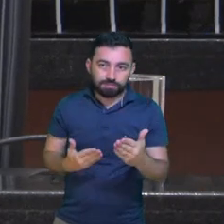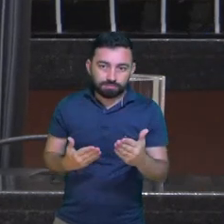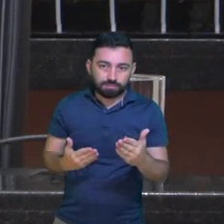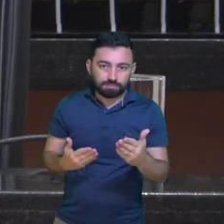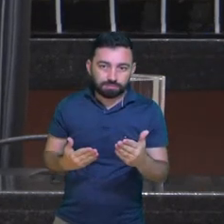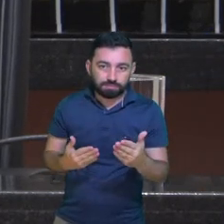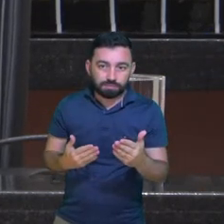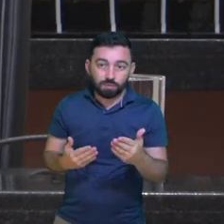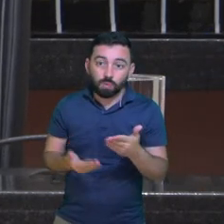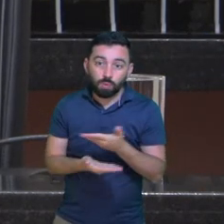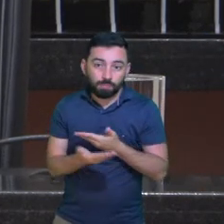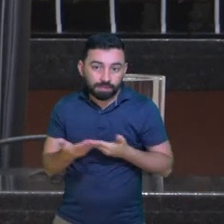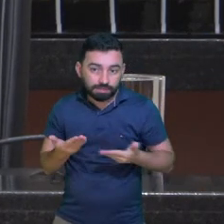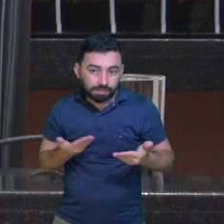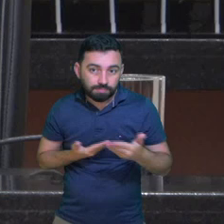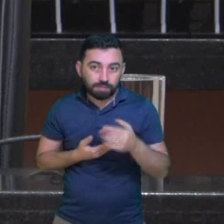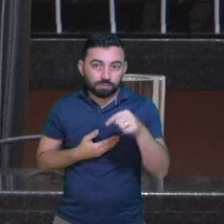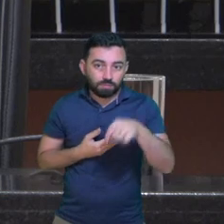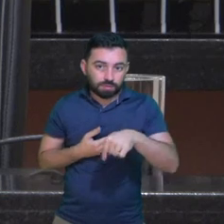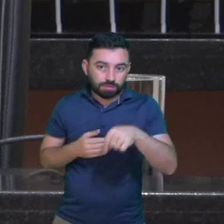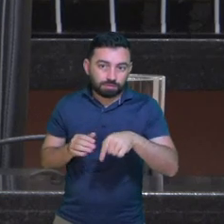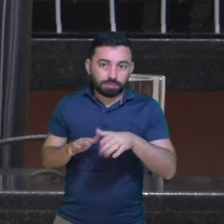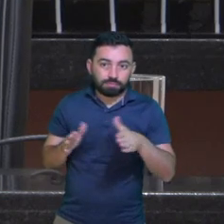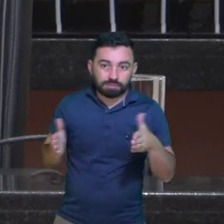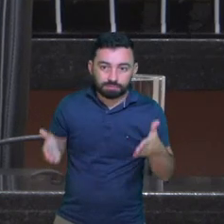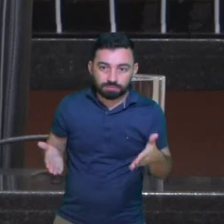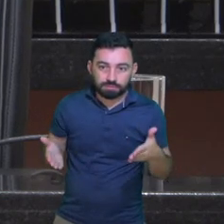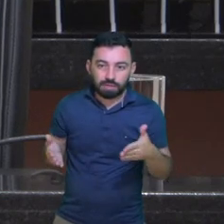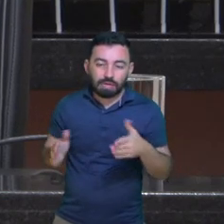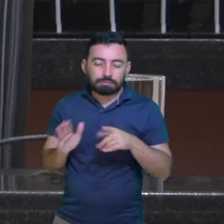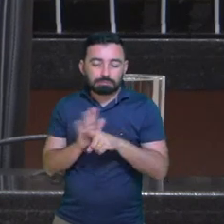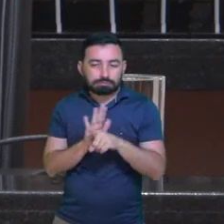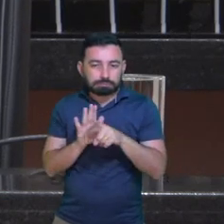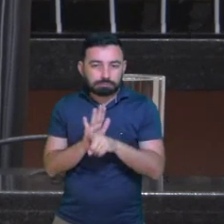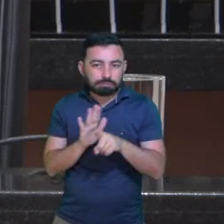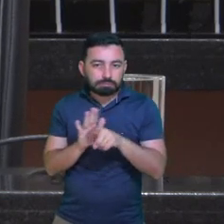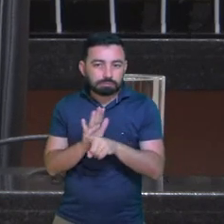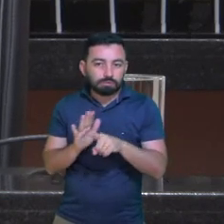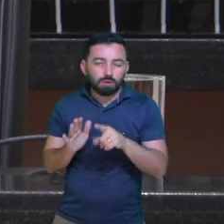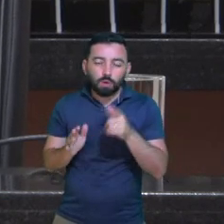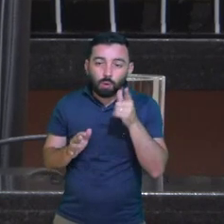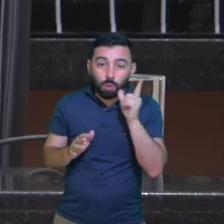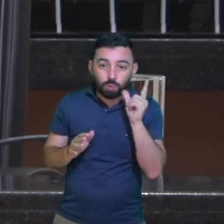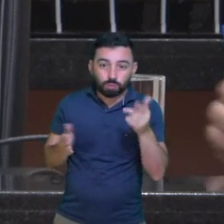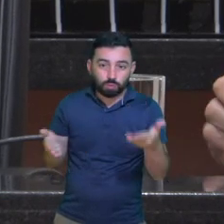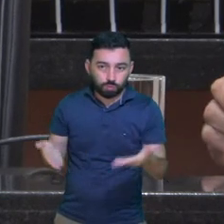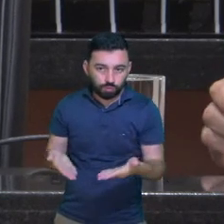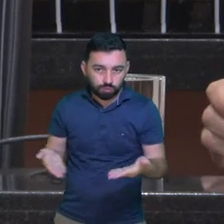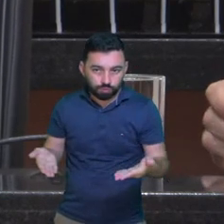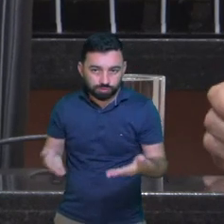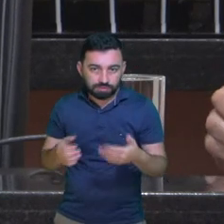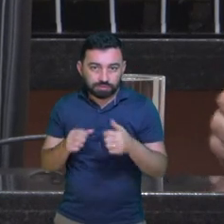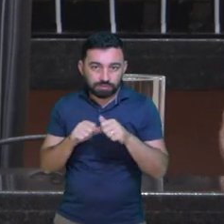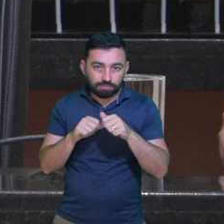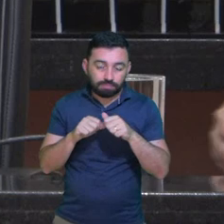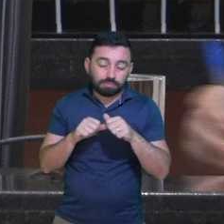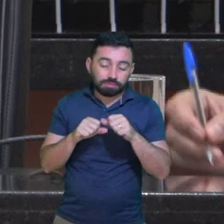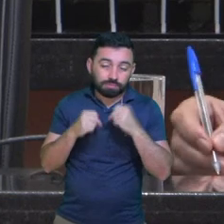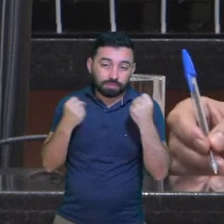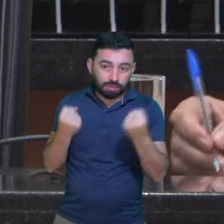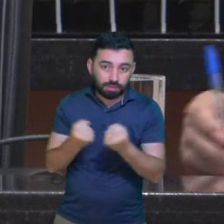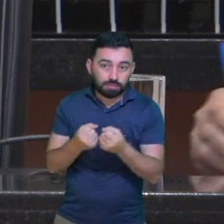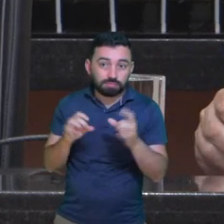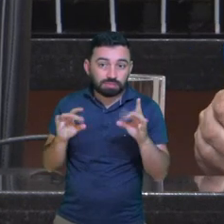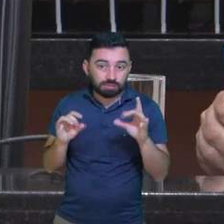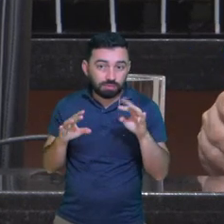compartilhamento dessa mesa acho que as questões que foram tratadas ontem tem hoje nesse seminário esp especialmente nessa